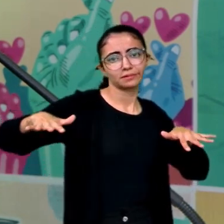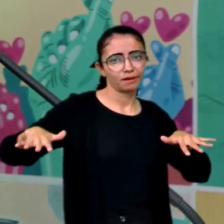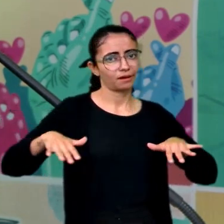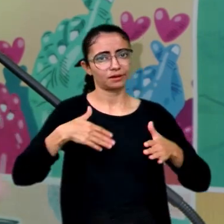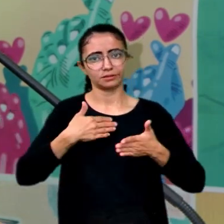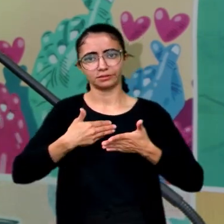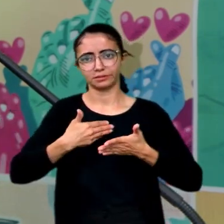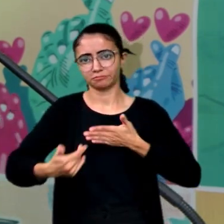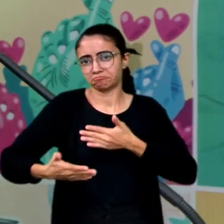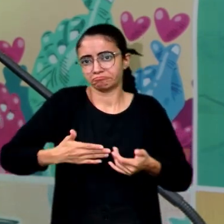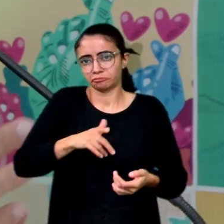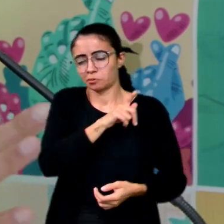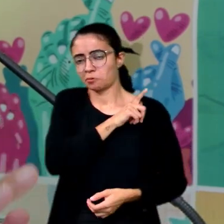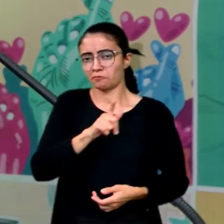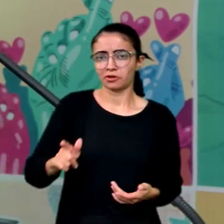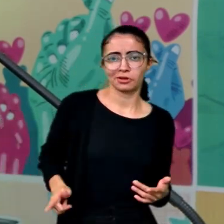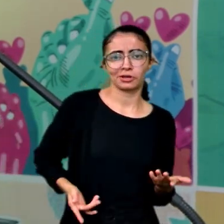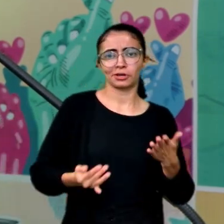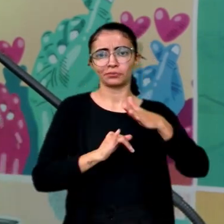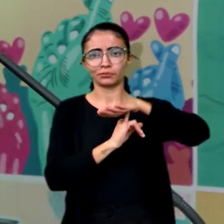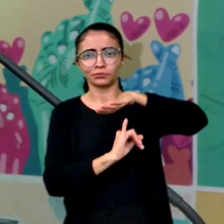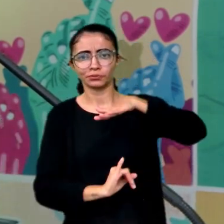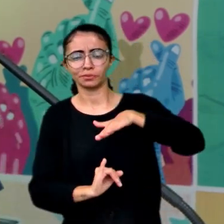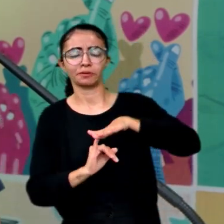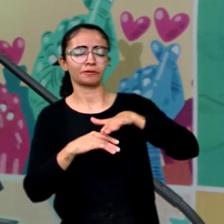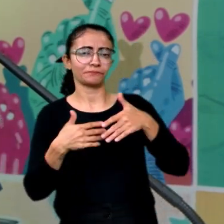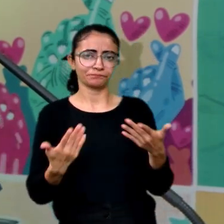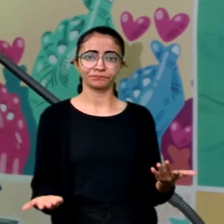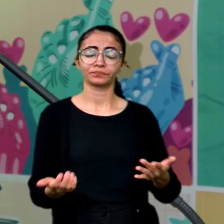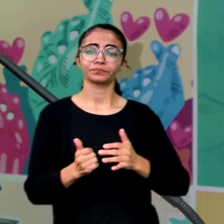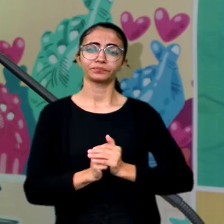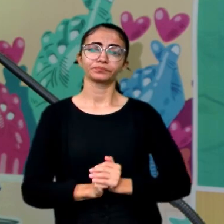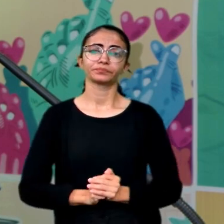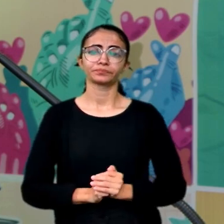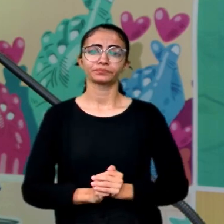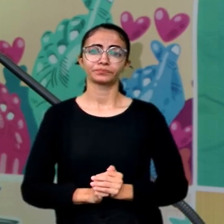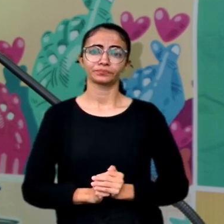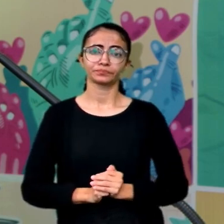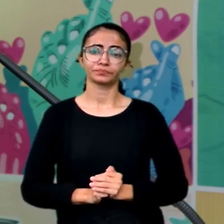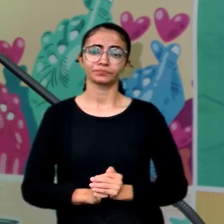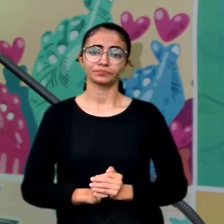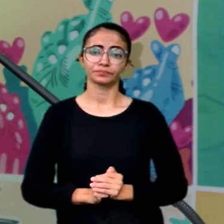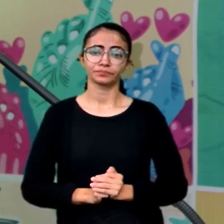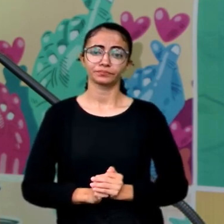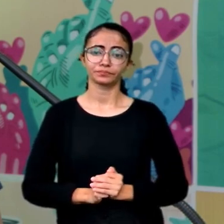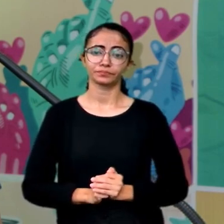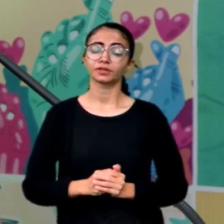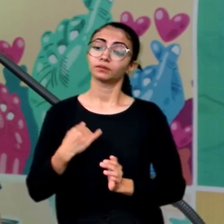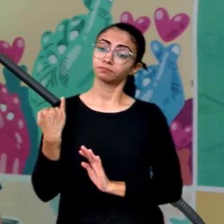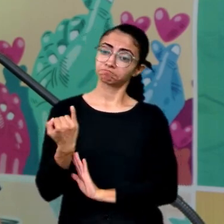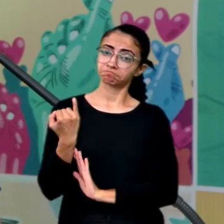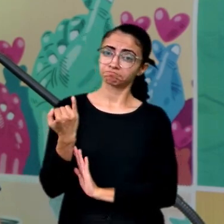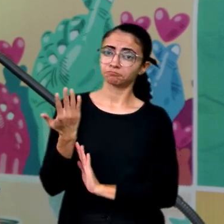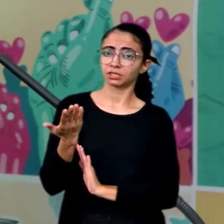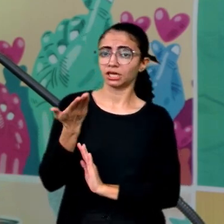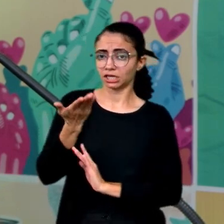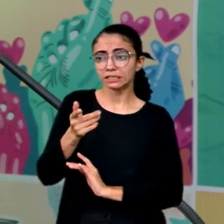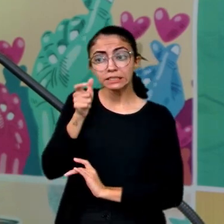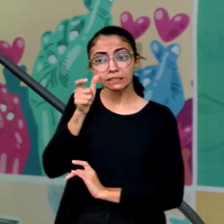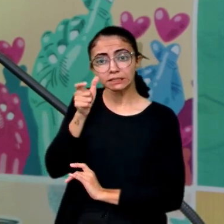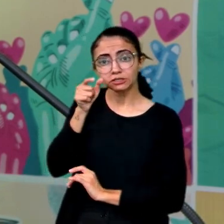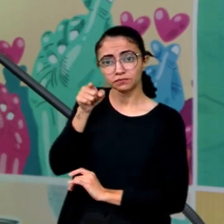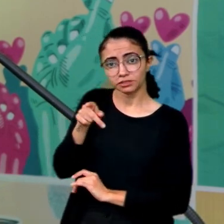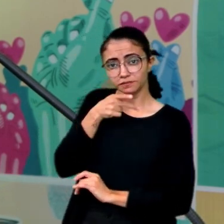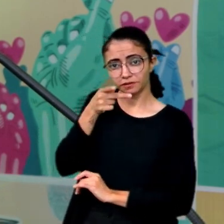seja institucional, enfim. É muito interessante quando você aborda essa